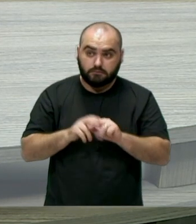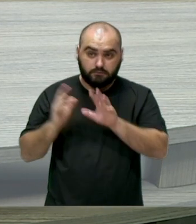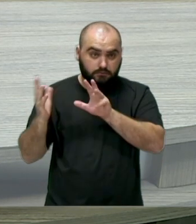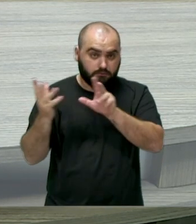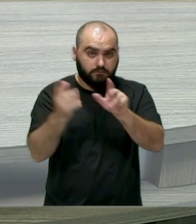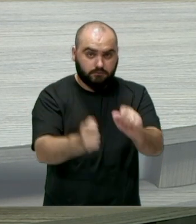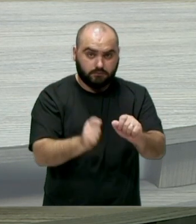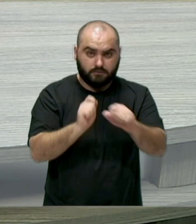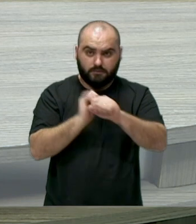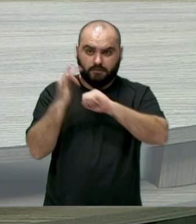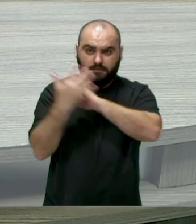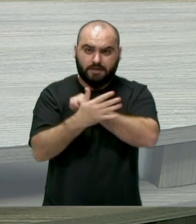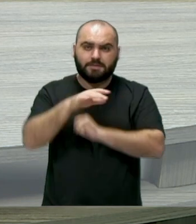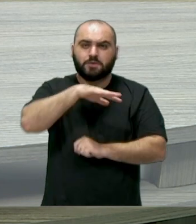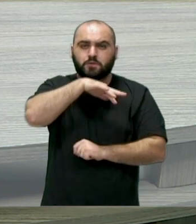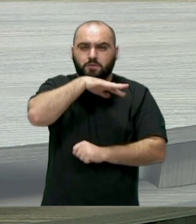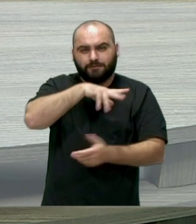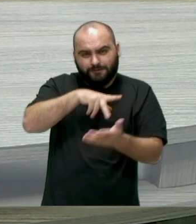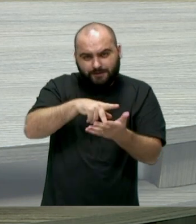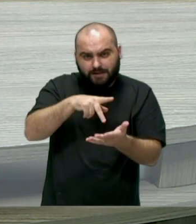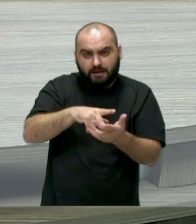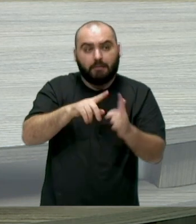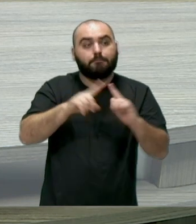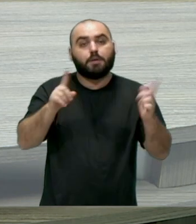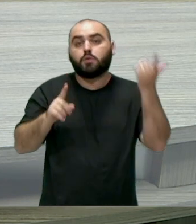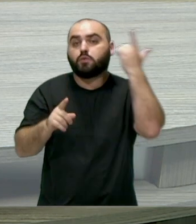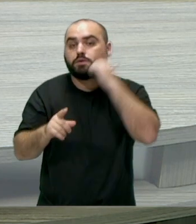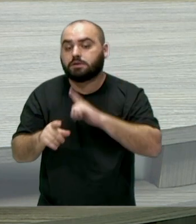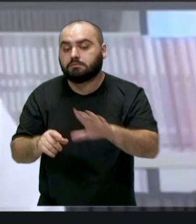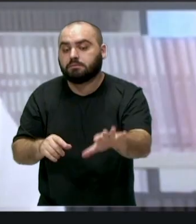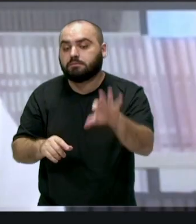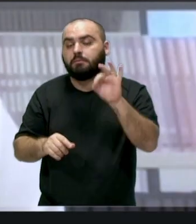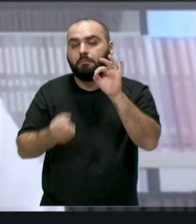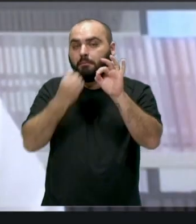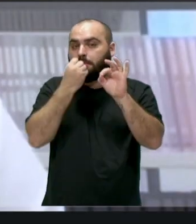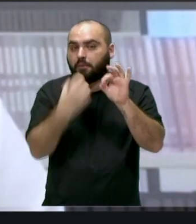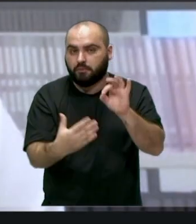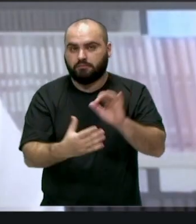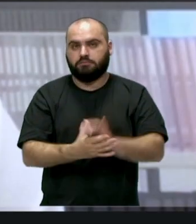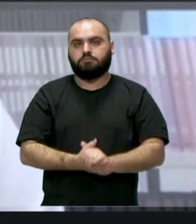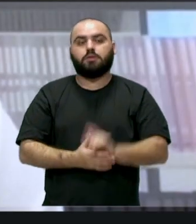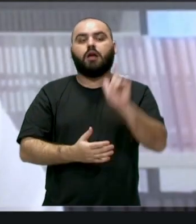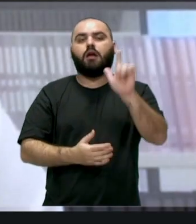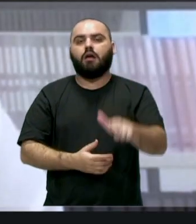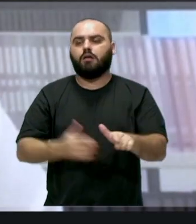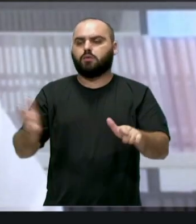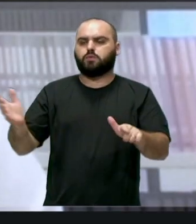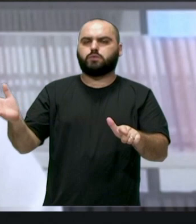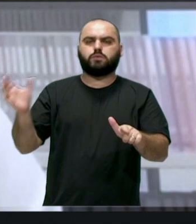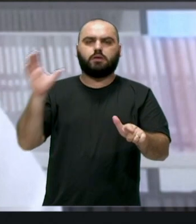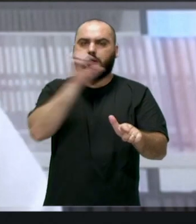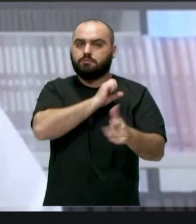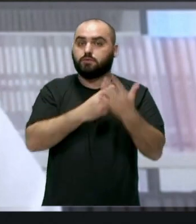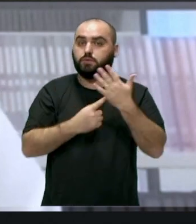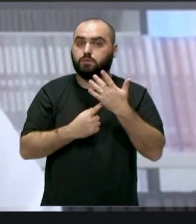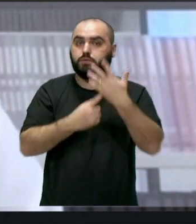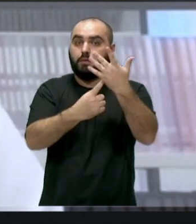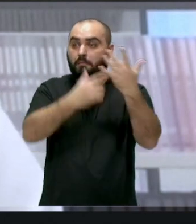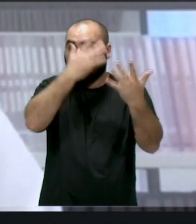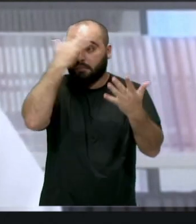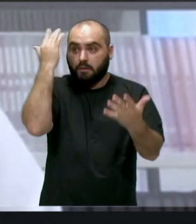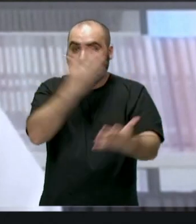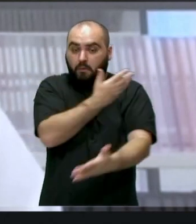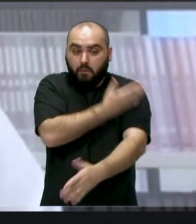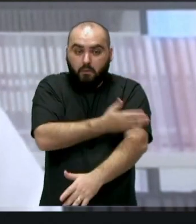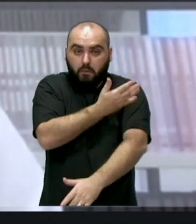pandemia, que é algo muito ruim, nós conseguimos extrair algo bom, que é justamente essa aceleração tecnológica, as pessoas se acostumarem